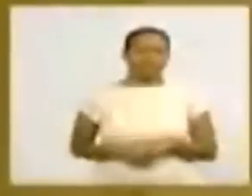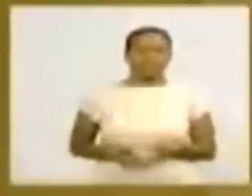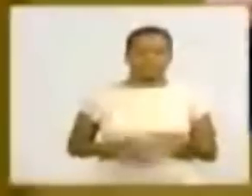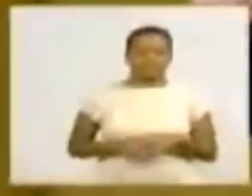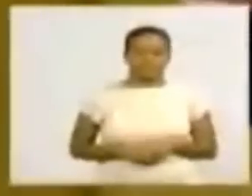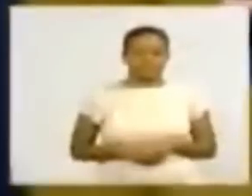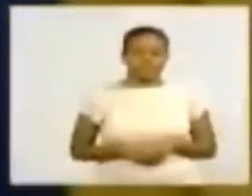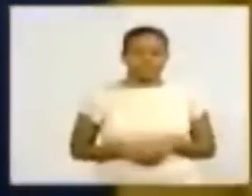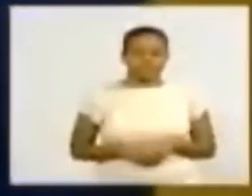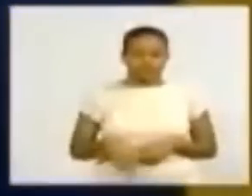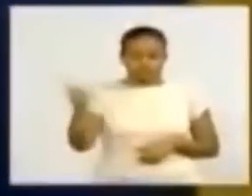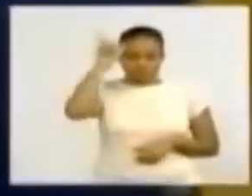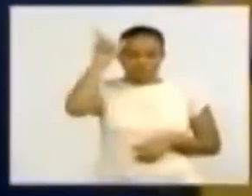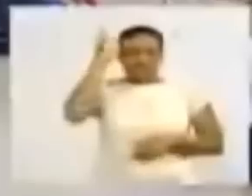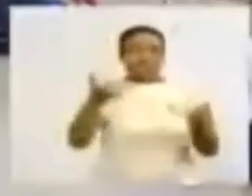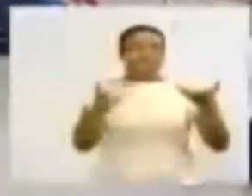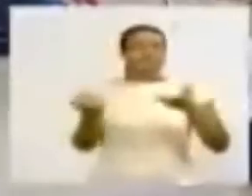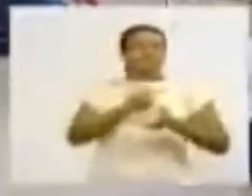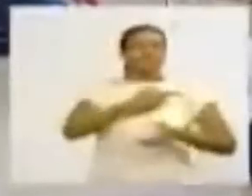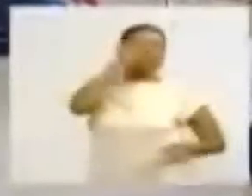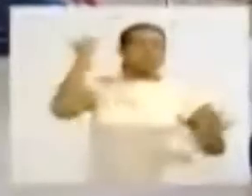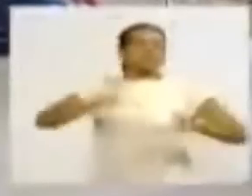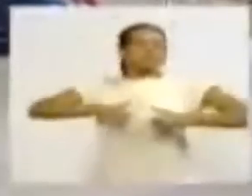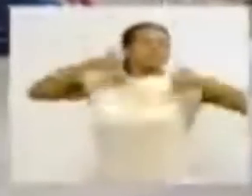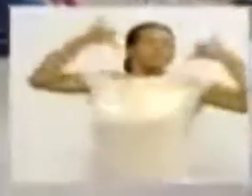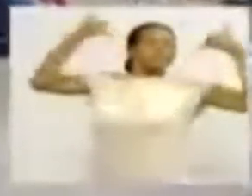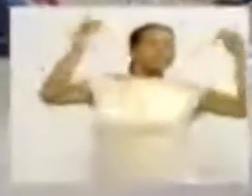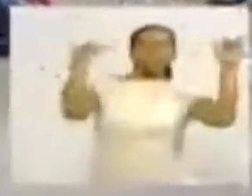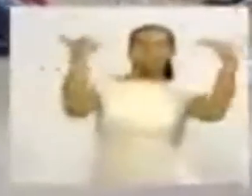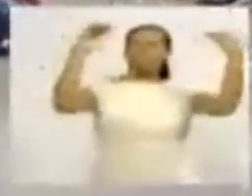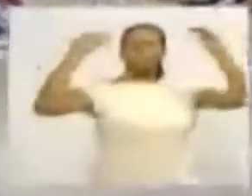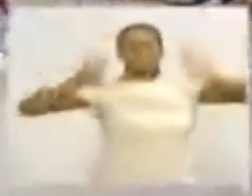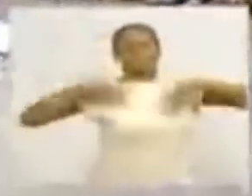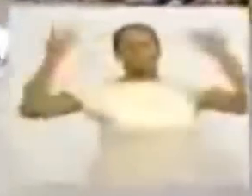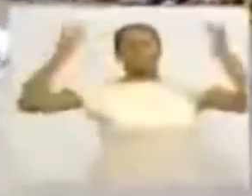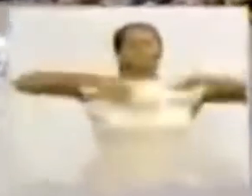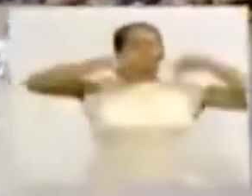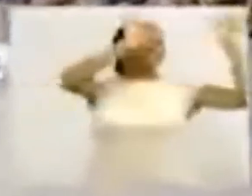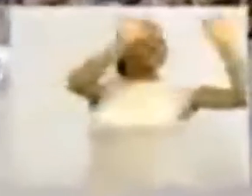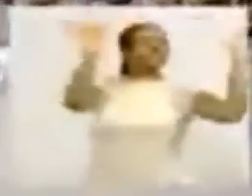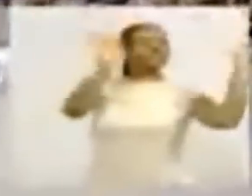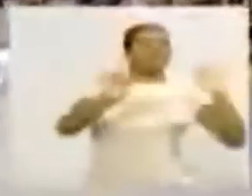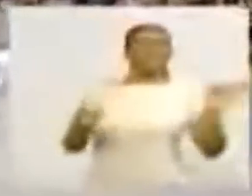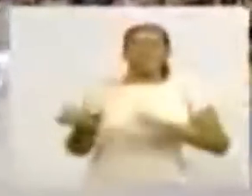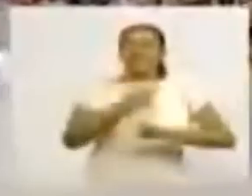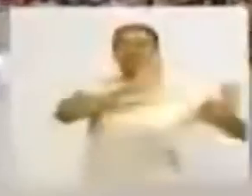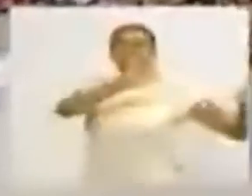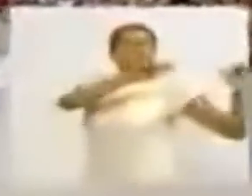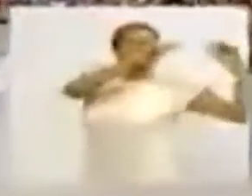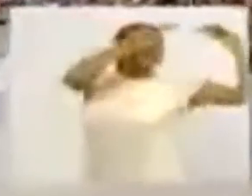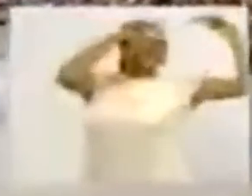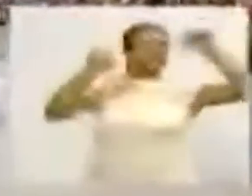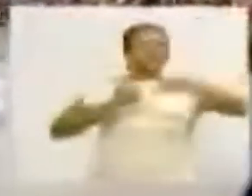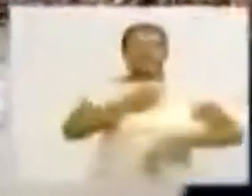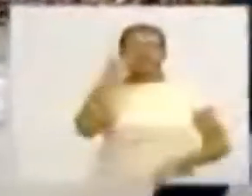A especialidade do diabo é fazer a gente ir para cima o tempo todo. É nos elevar, é